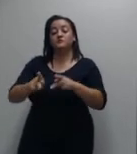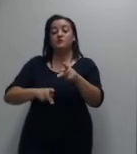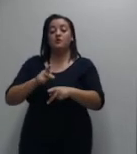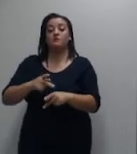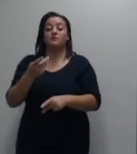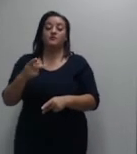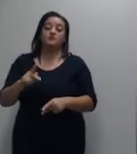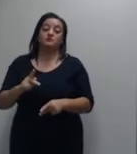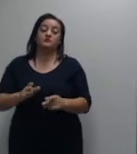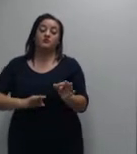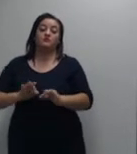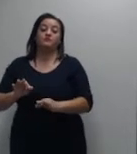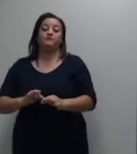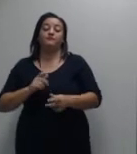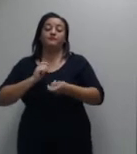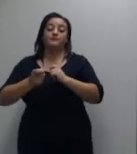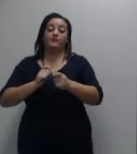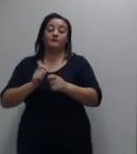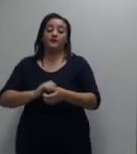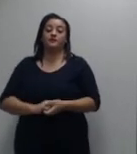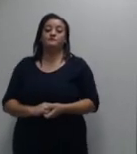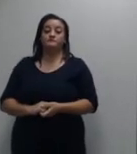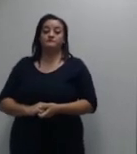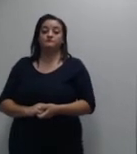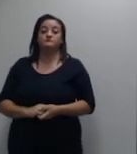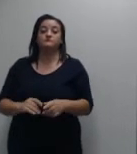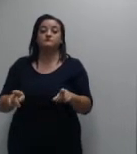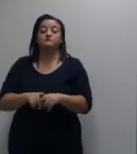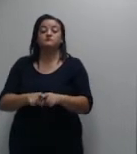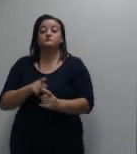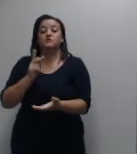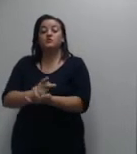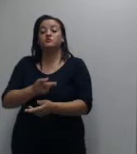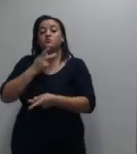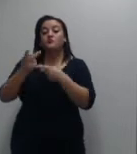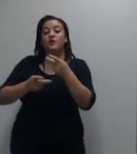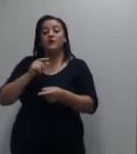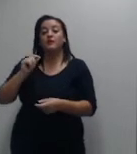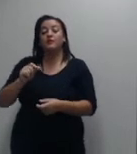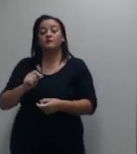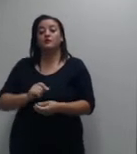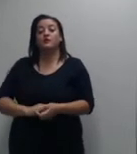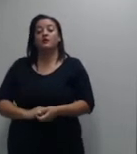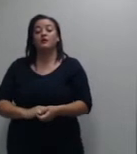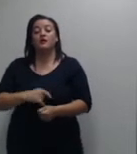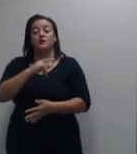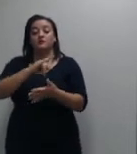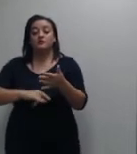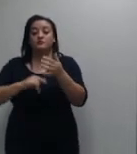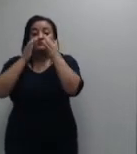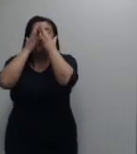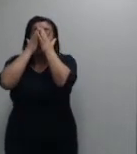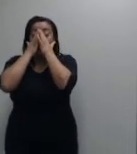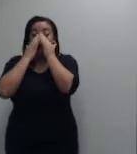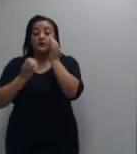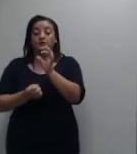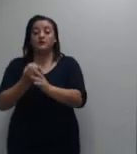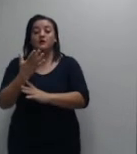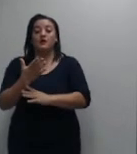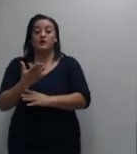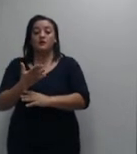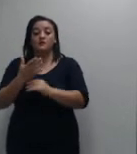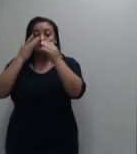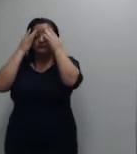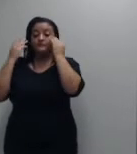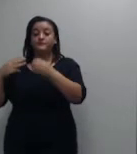sua vertente administrativa e continuo dizendo que as certidões produzida pela